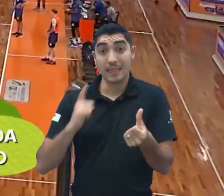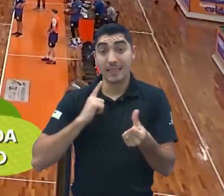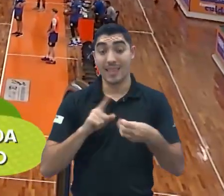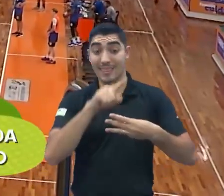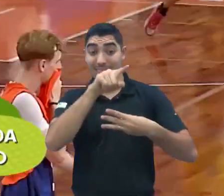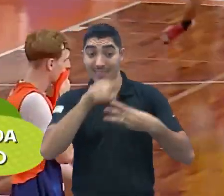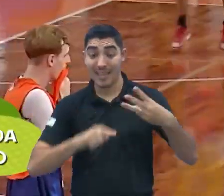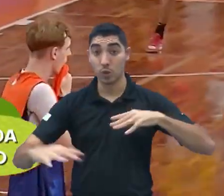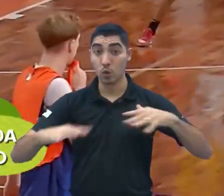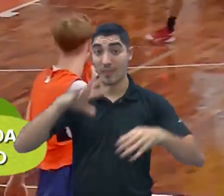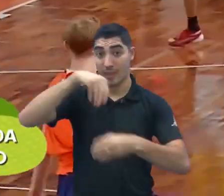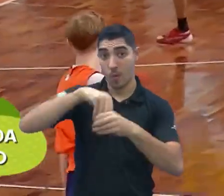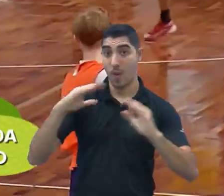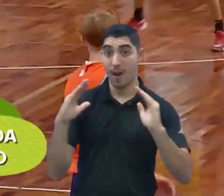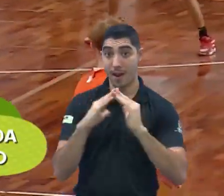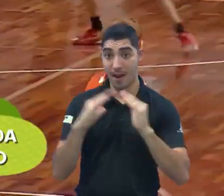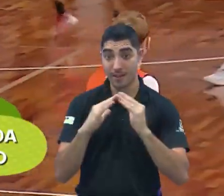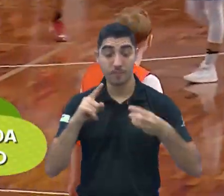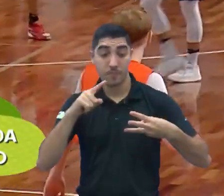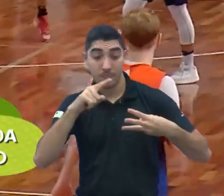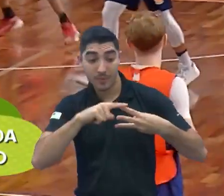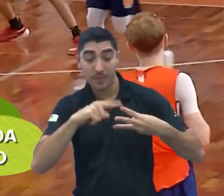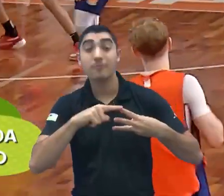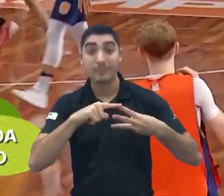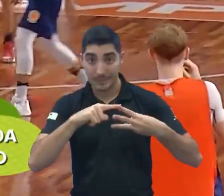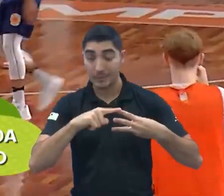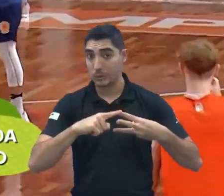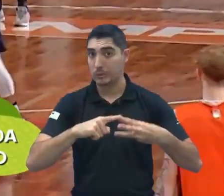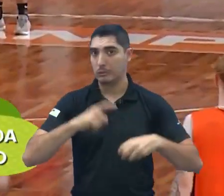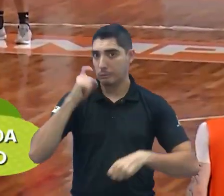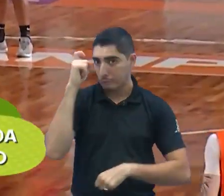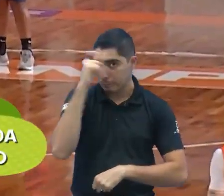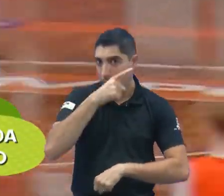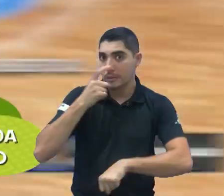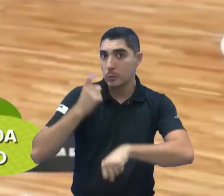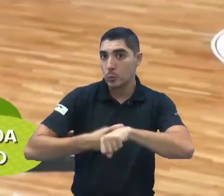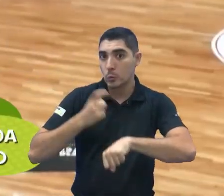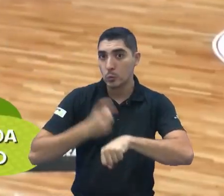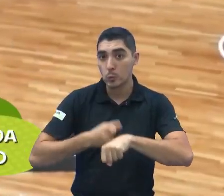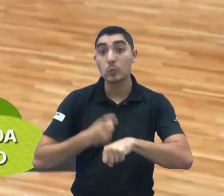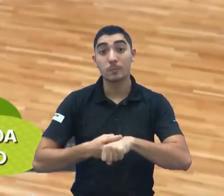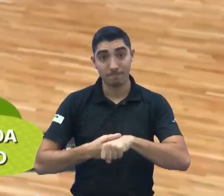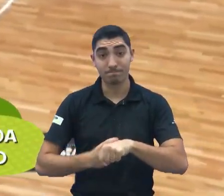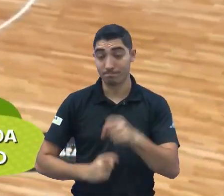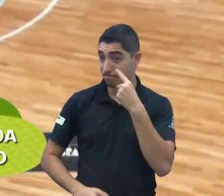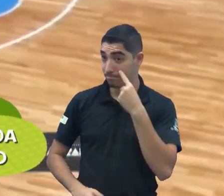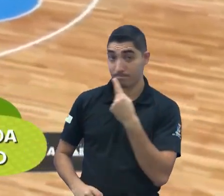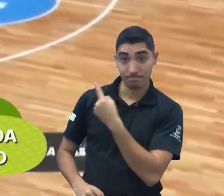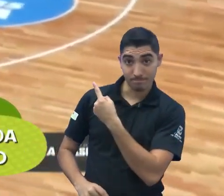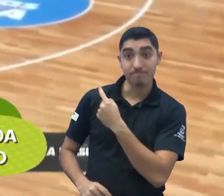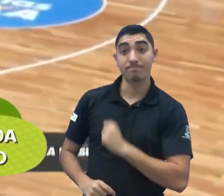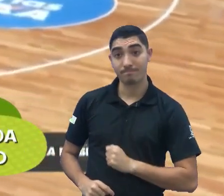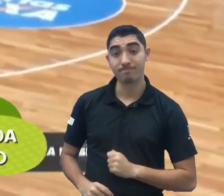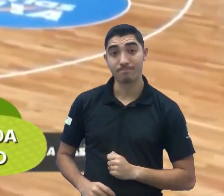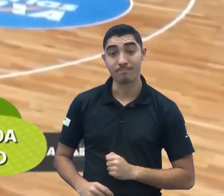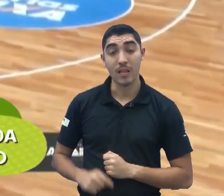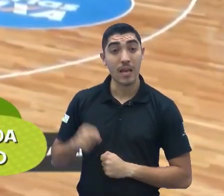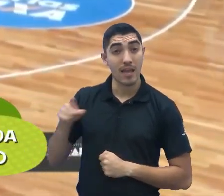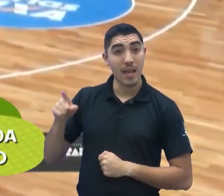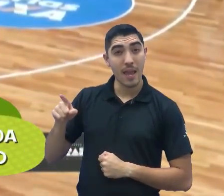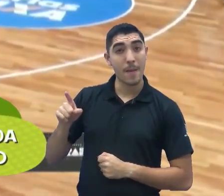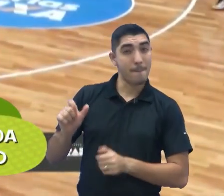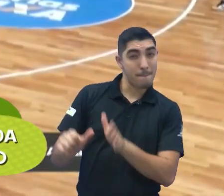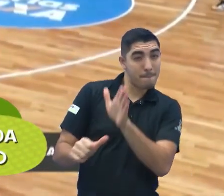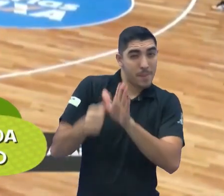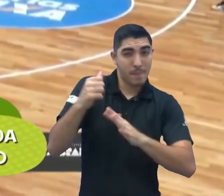seguidos em casa. E o primeiro já é logo uma pedrada contra a equipe do Paulistano. No primeiro confronto pelo NBB, quem ficou com a vitória